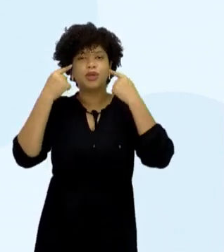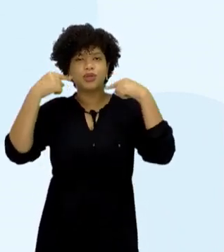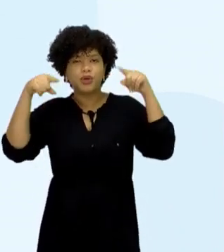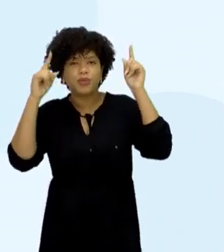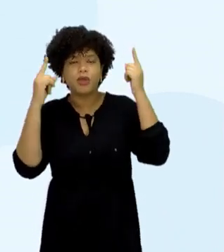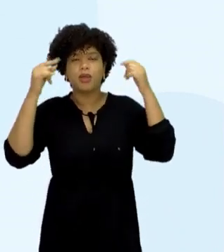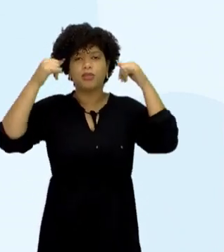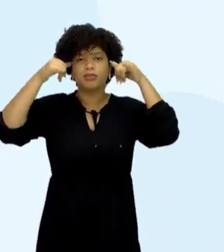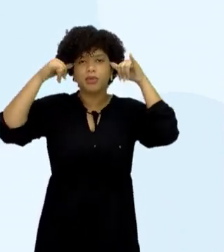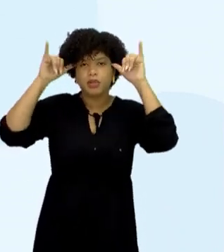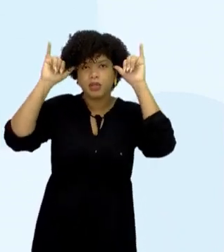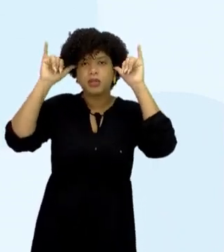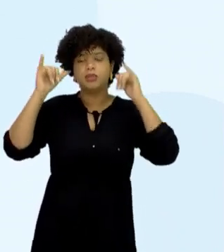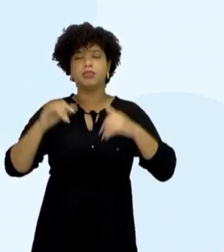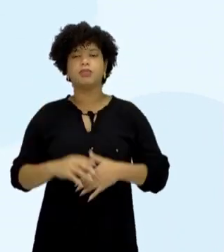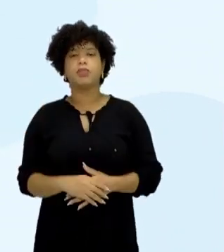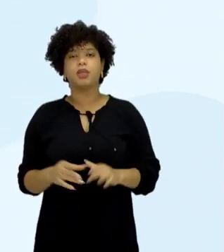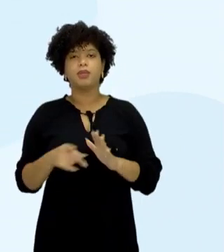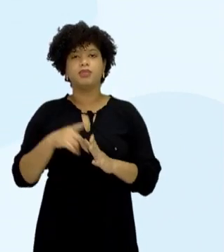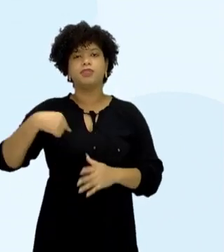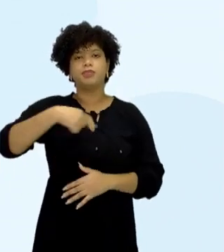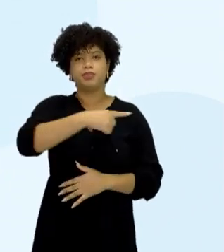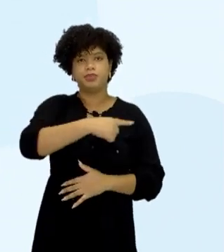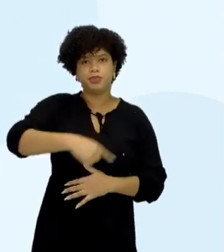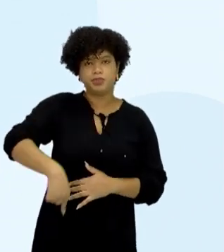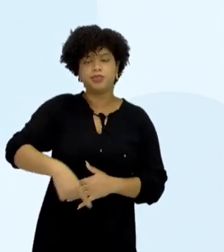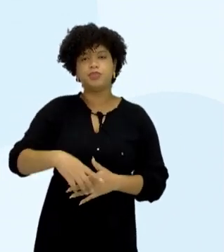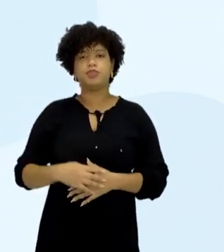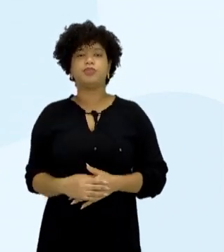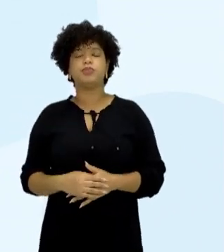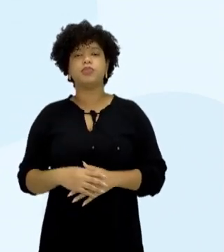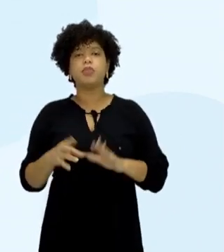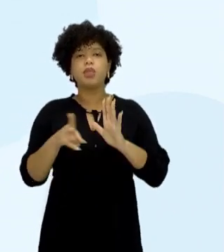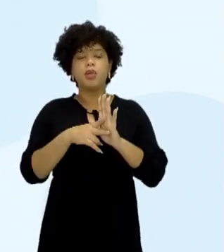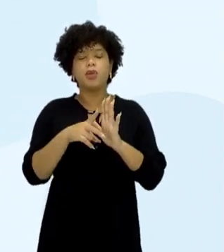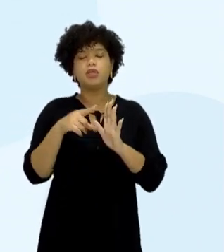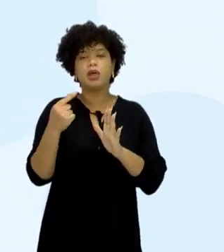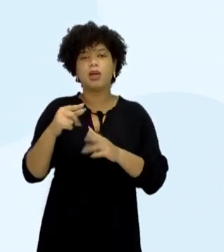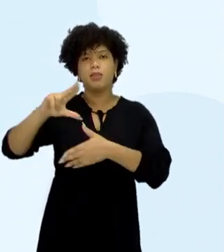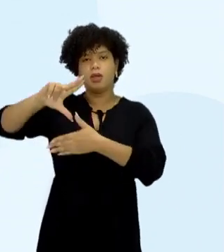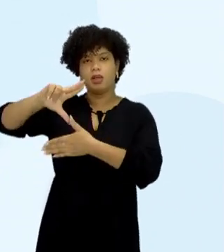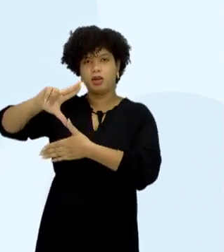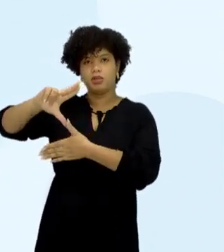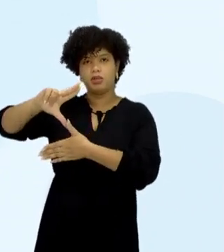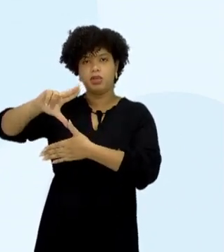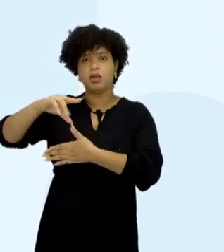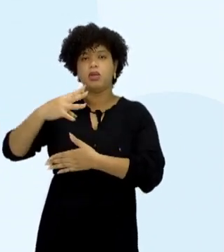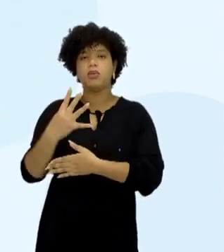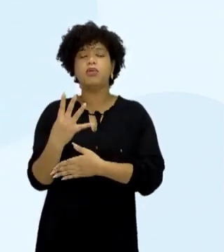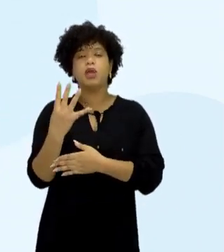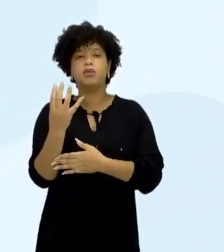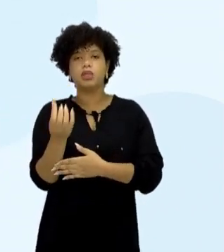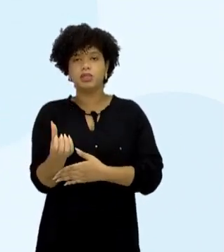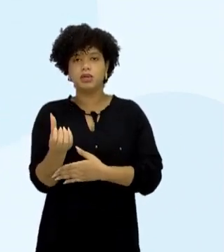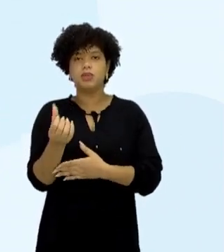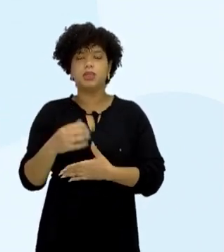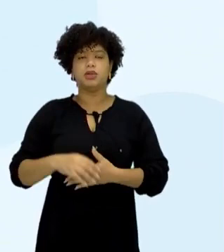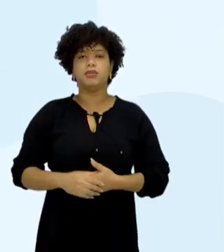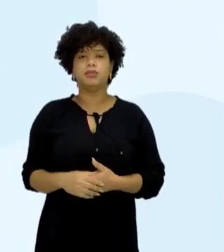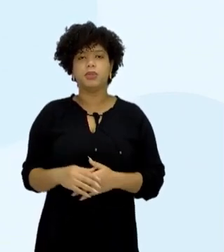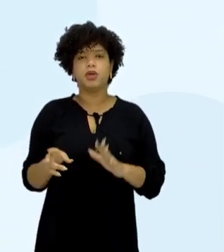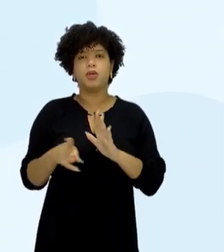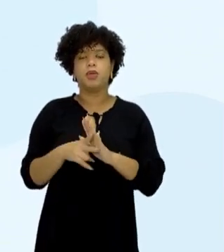e cabra, né, a China aí 32,5, a América Latina 46,4, o Sudeste da